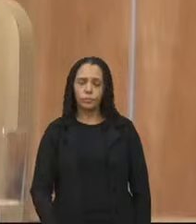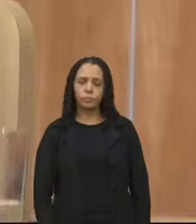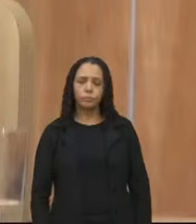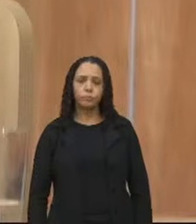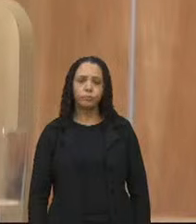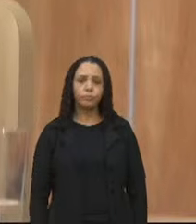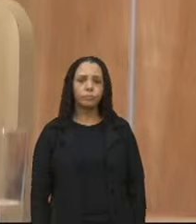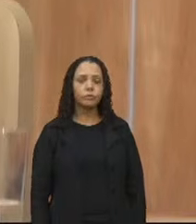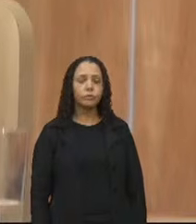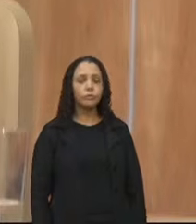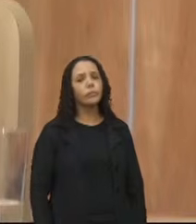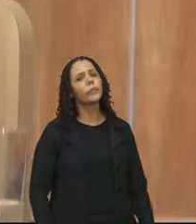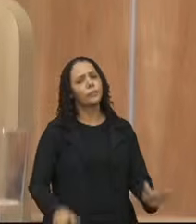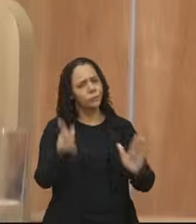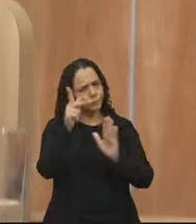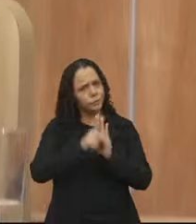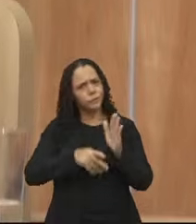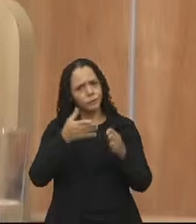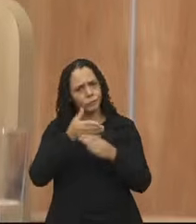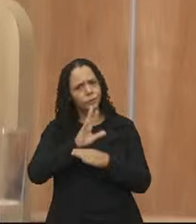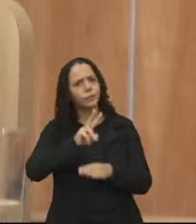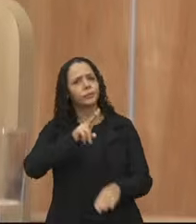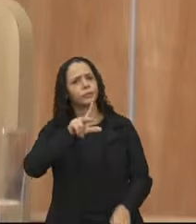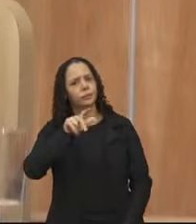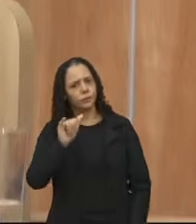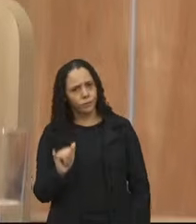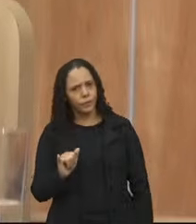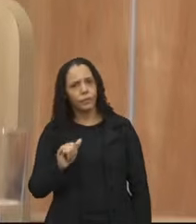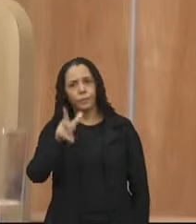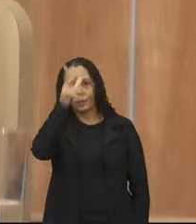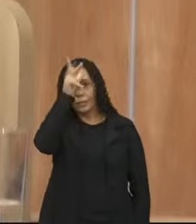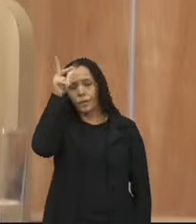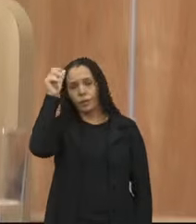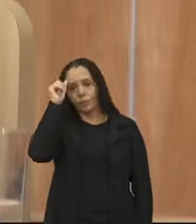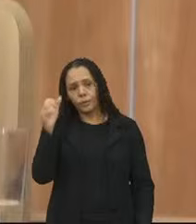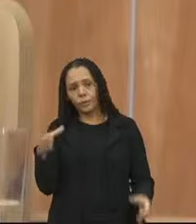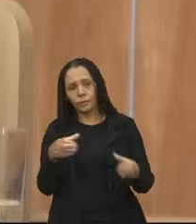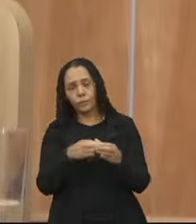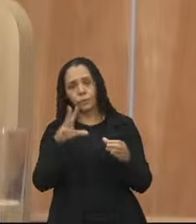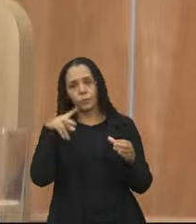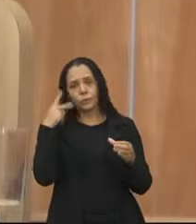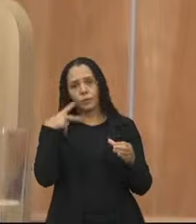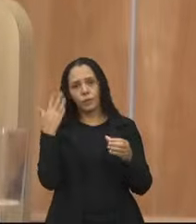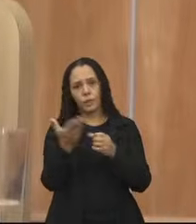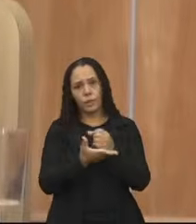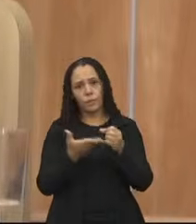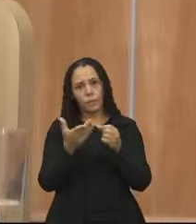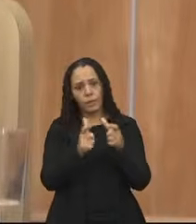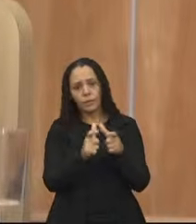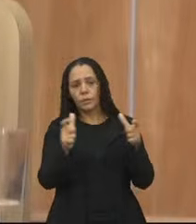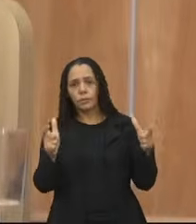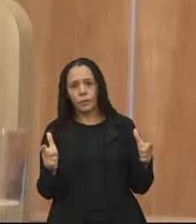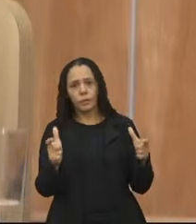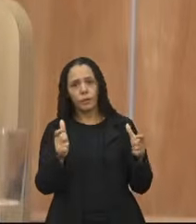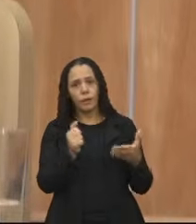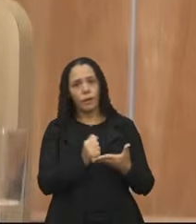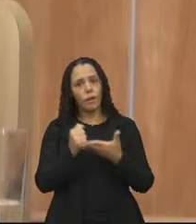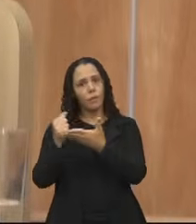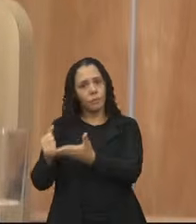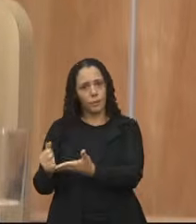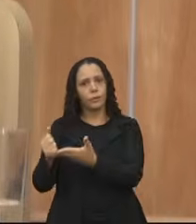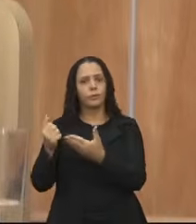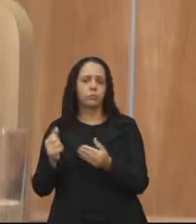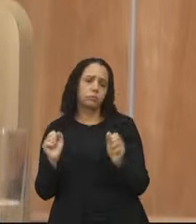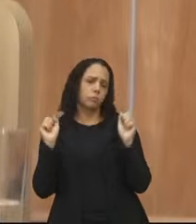Muito provavelmente esse projeto vai ser aprovado. A Prefeitura tem a maioria aqui nessa Câmara, a base é a maioria nessa Câmara. E está